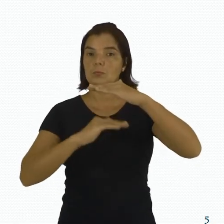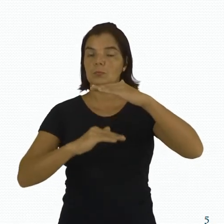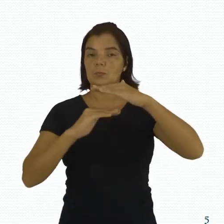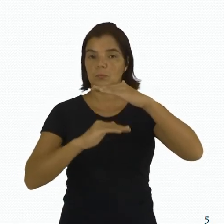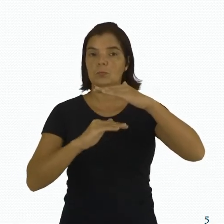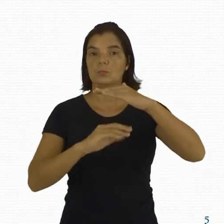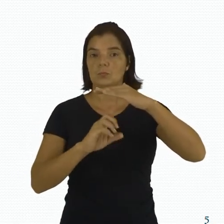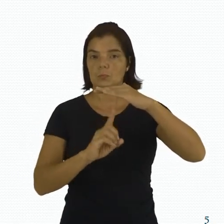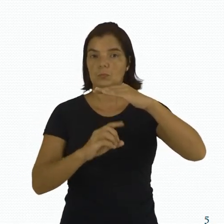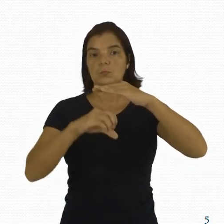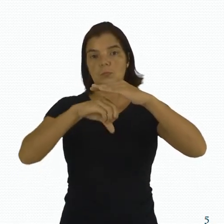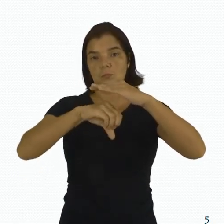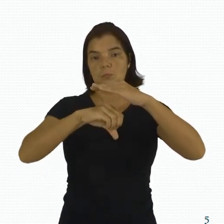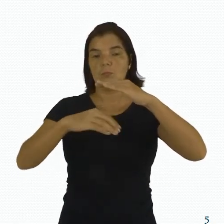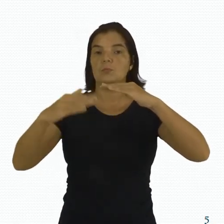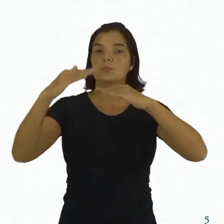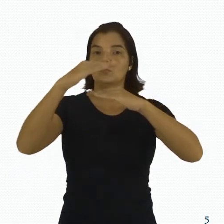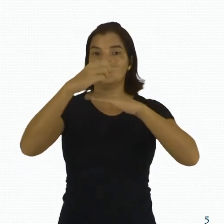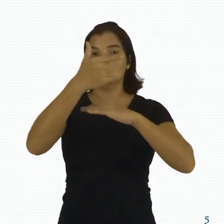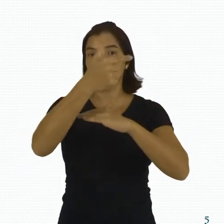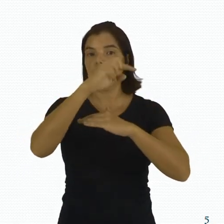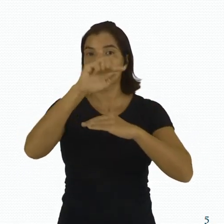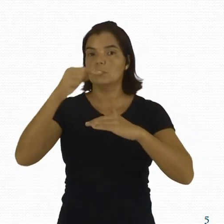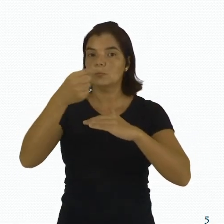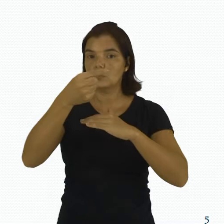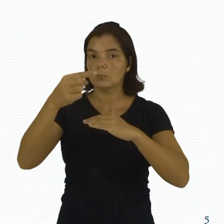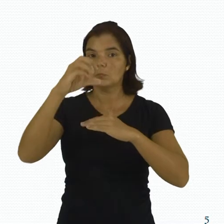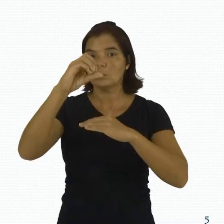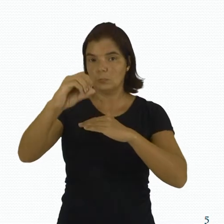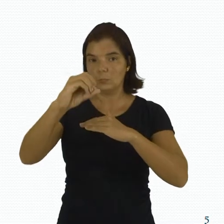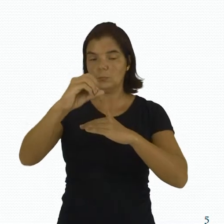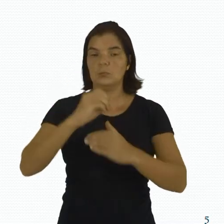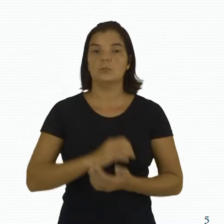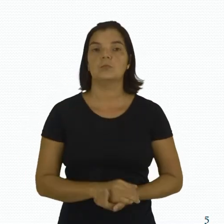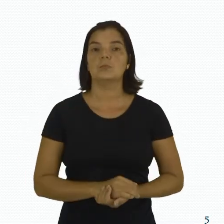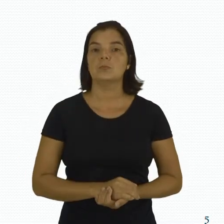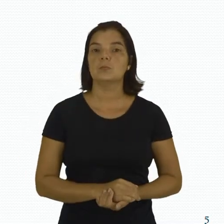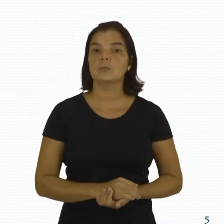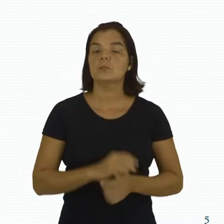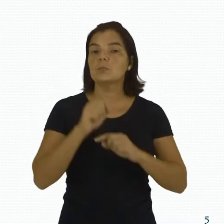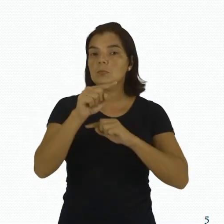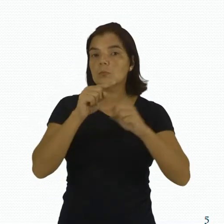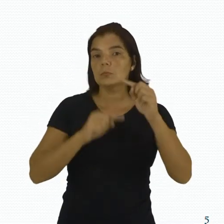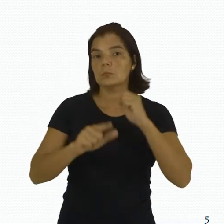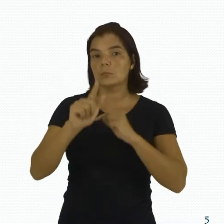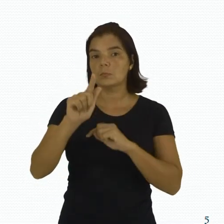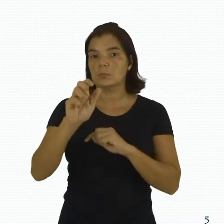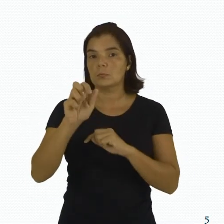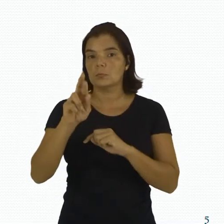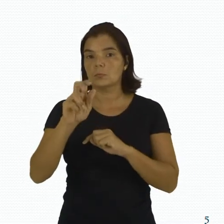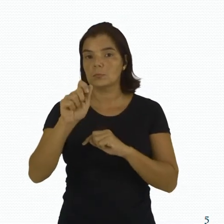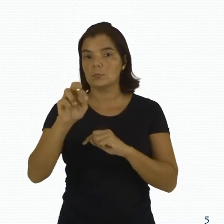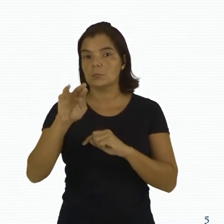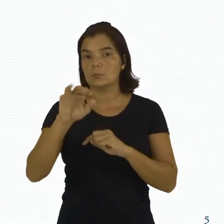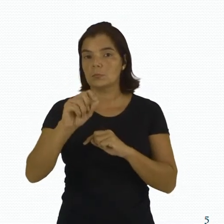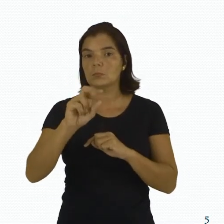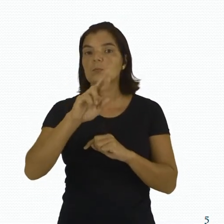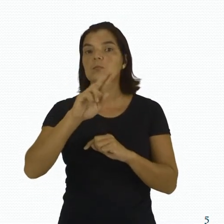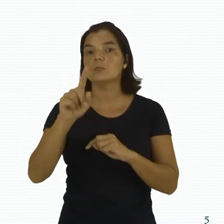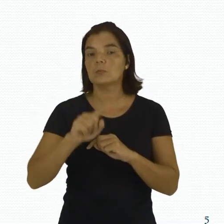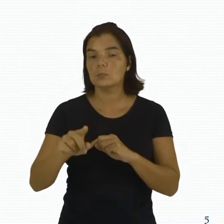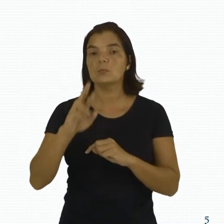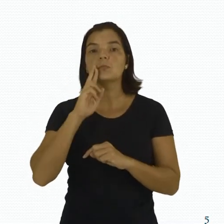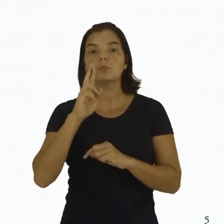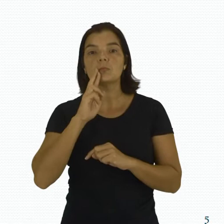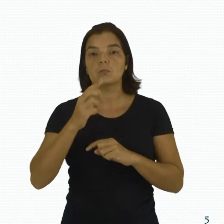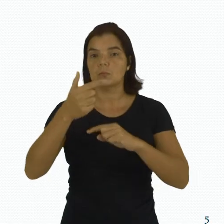o denominador fica 9, em cima, 2 menos 0. Então, a fração geratriz que representa essa dízima aí seria a